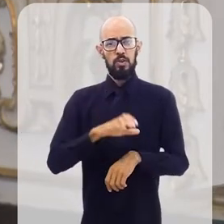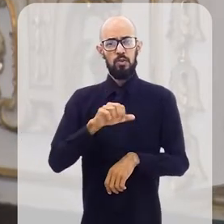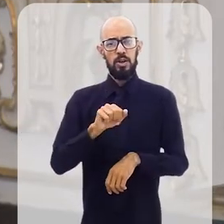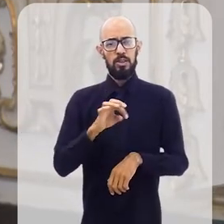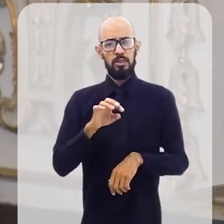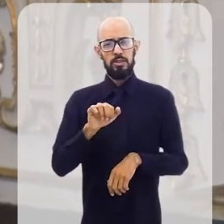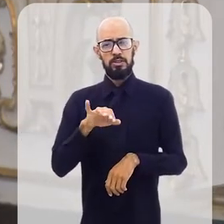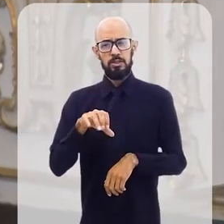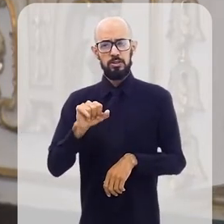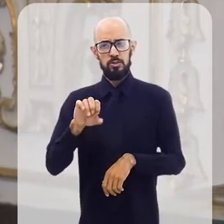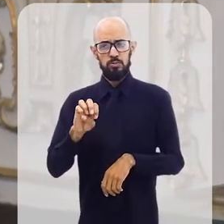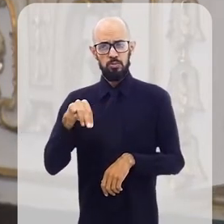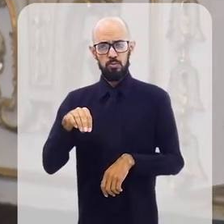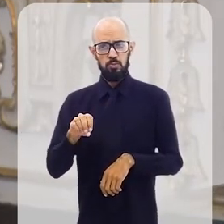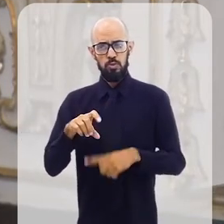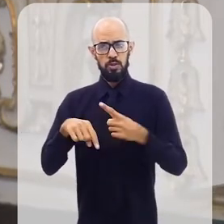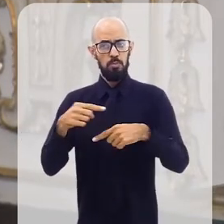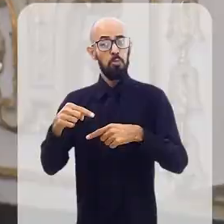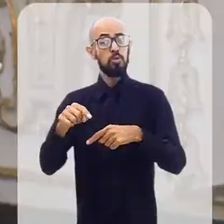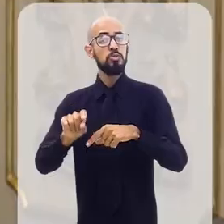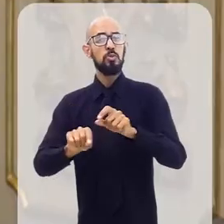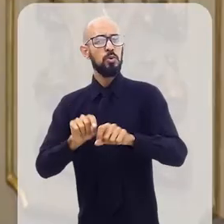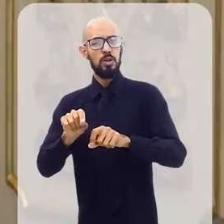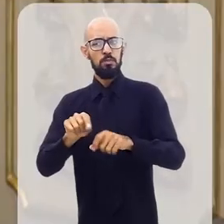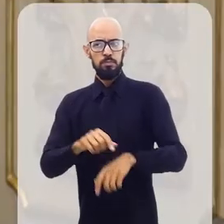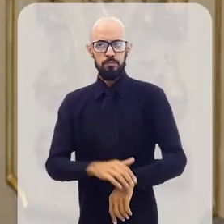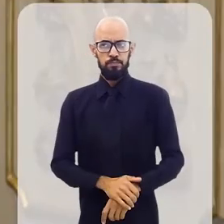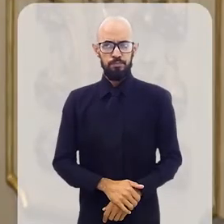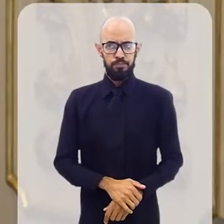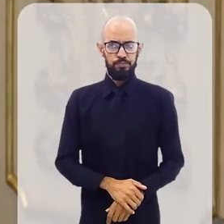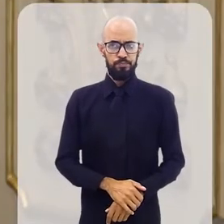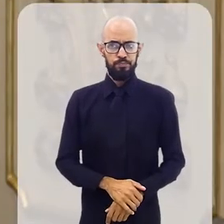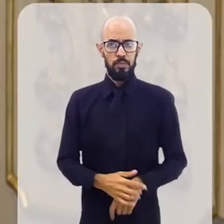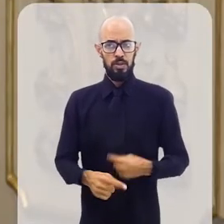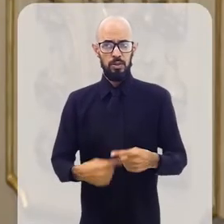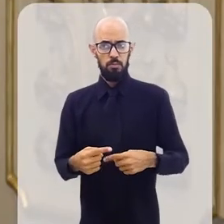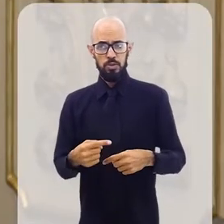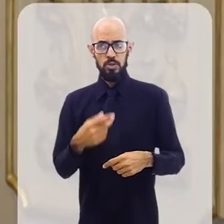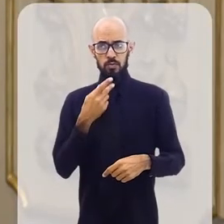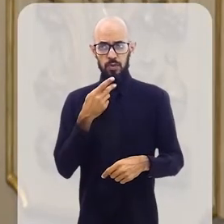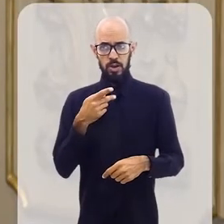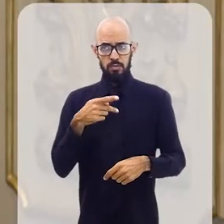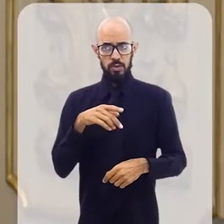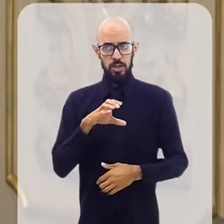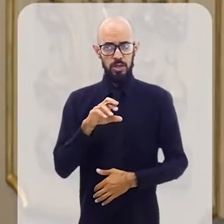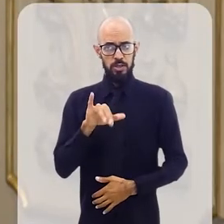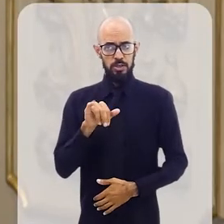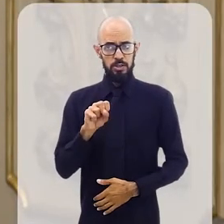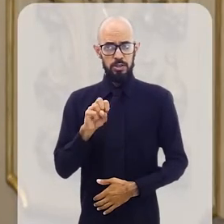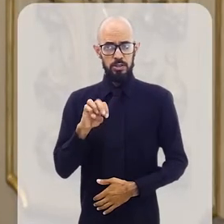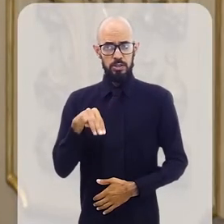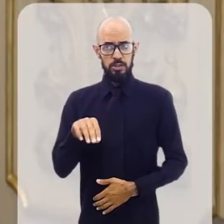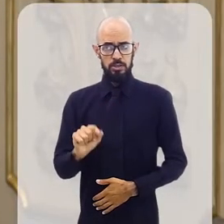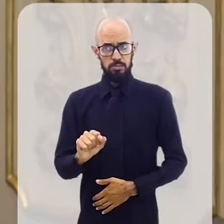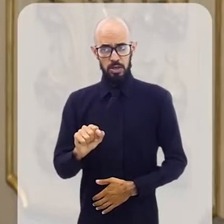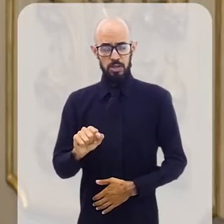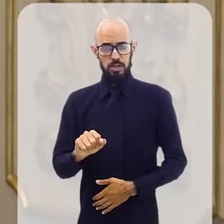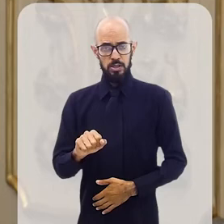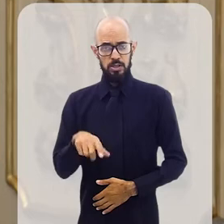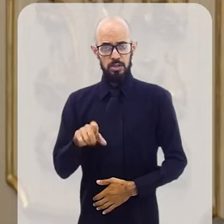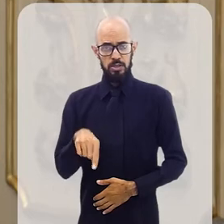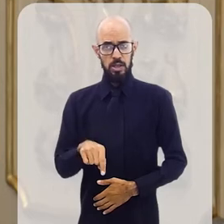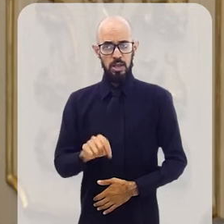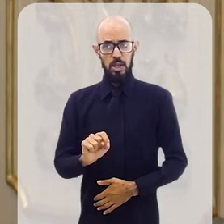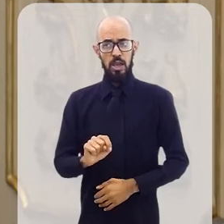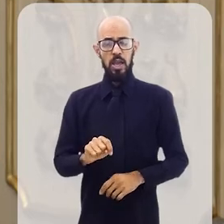catecismo qual seria o próximo passo próximo posso que o só falava a respeito da Crisma é